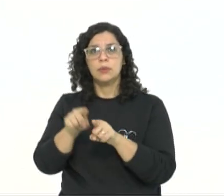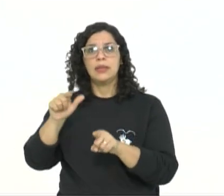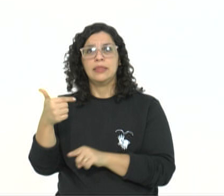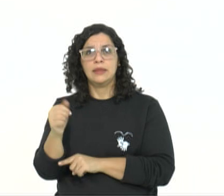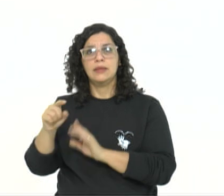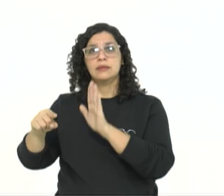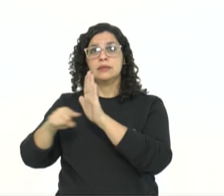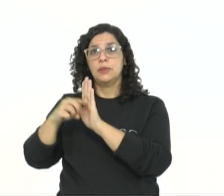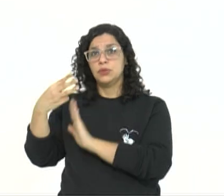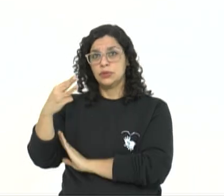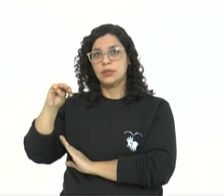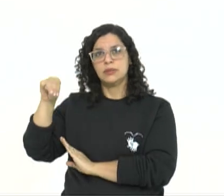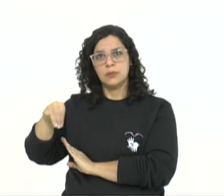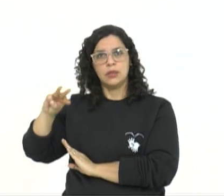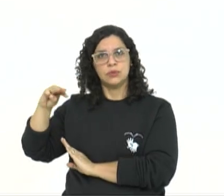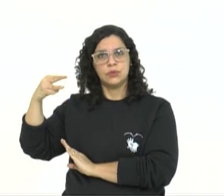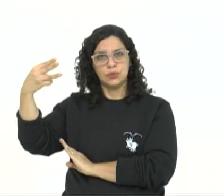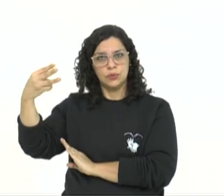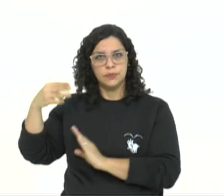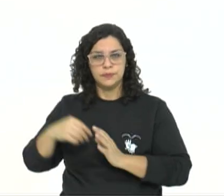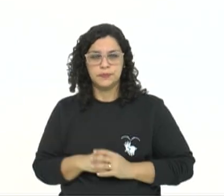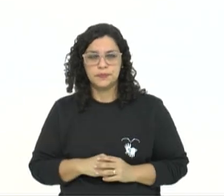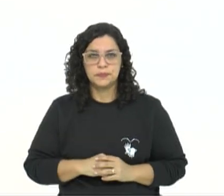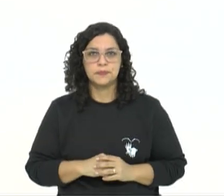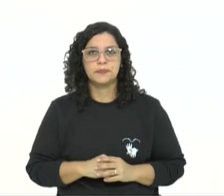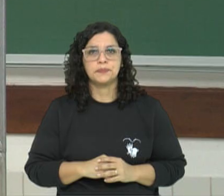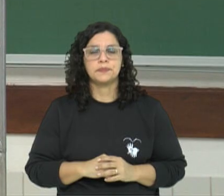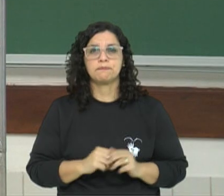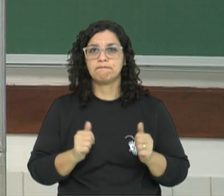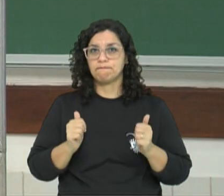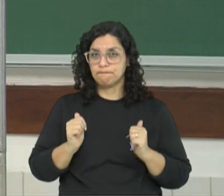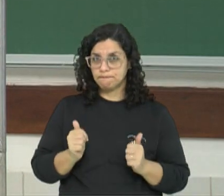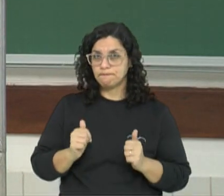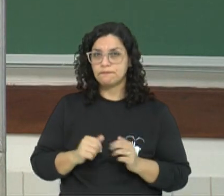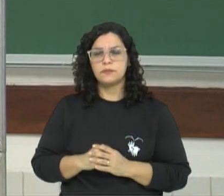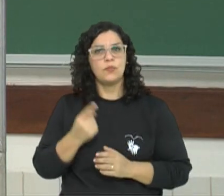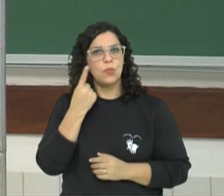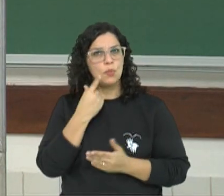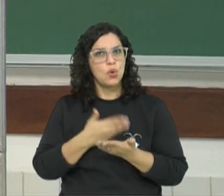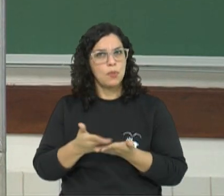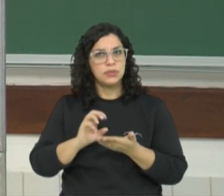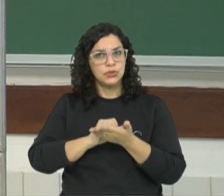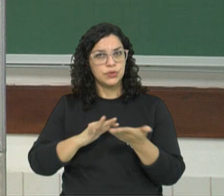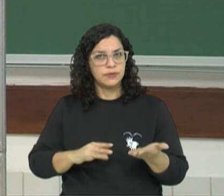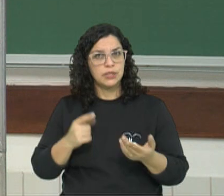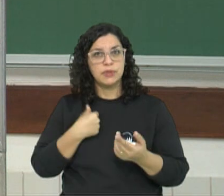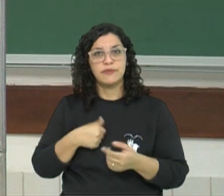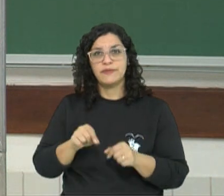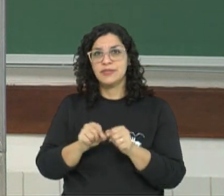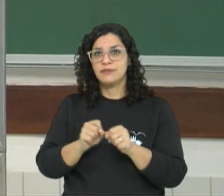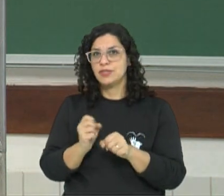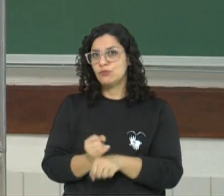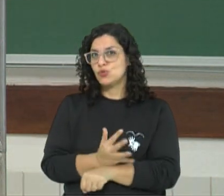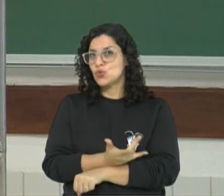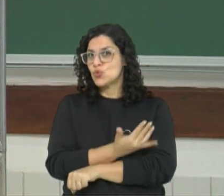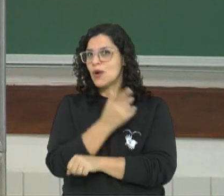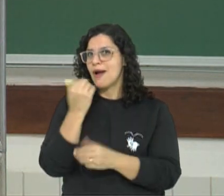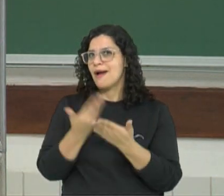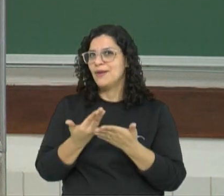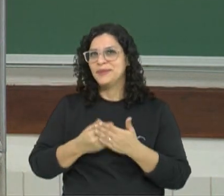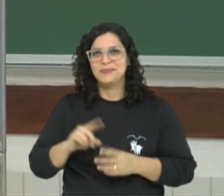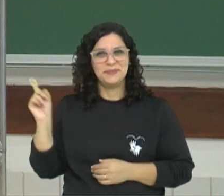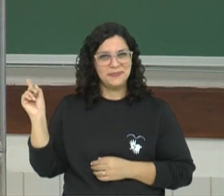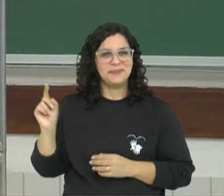10 na menos 3 metros cúbicos. Beleza? Vamos começar então os exercícios aqui para dar uma arrepiada nessa aula? Vamos lá.